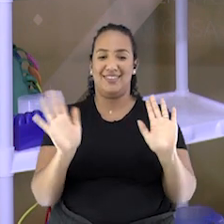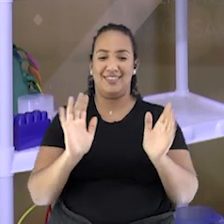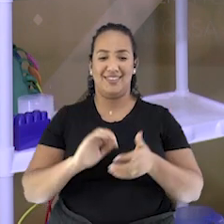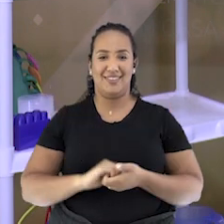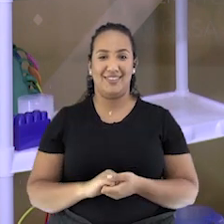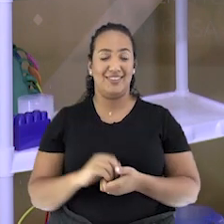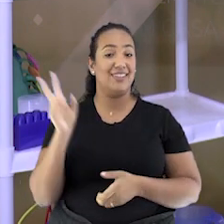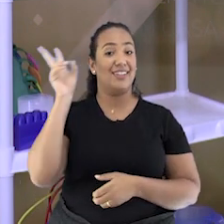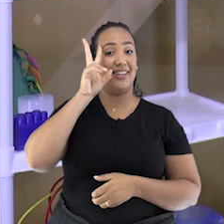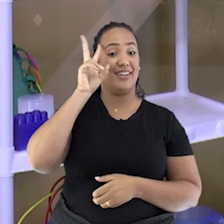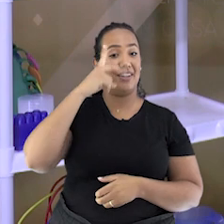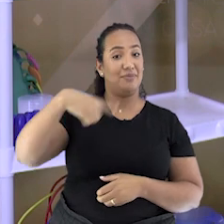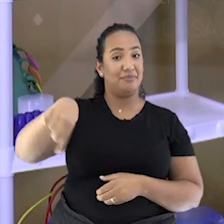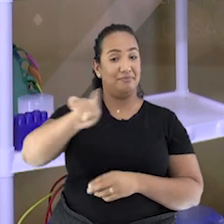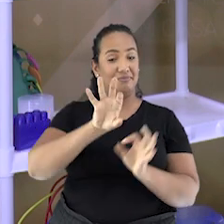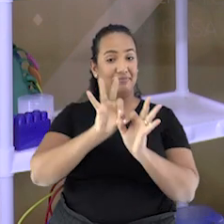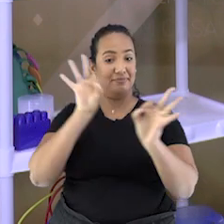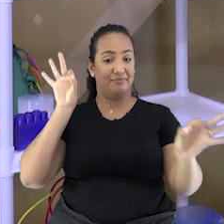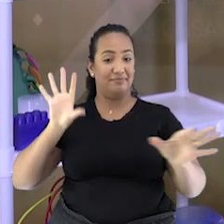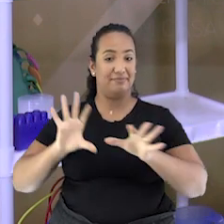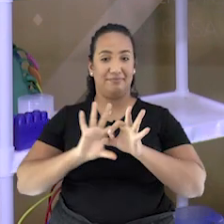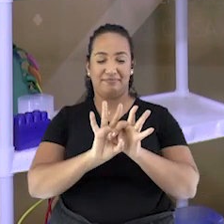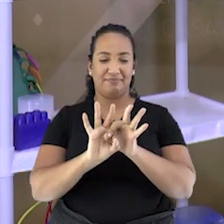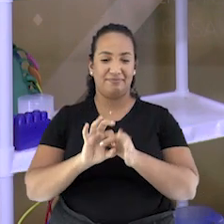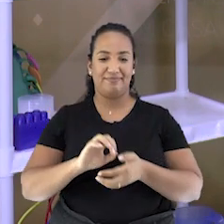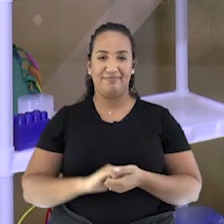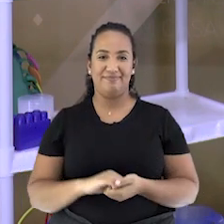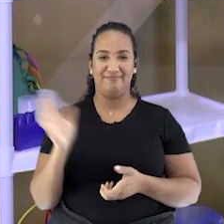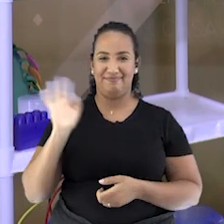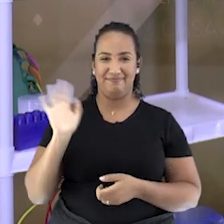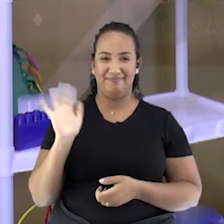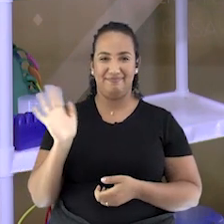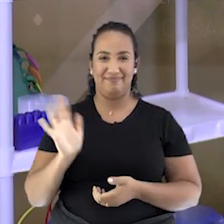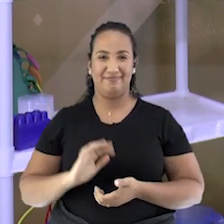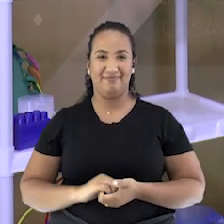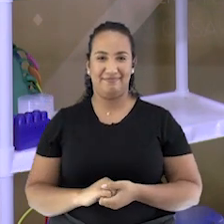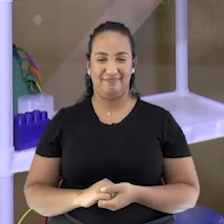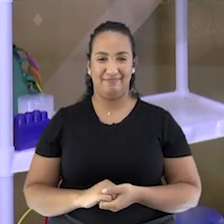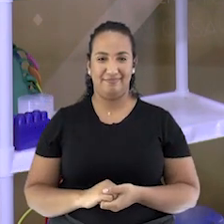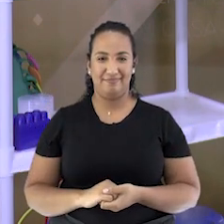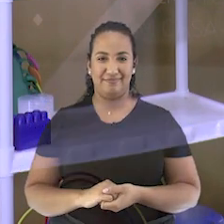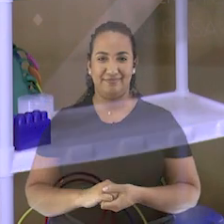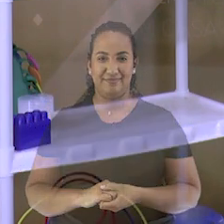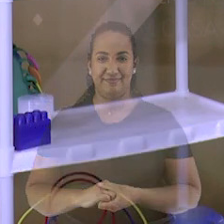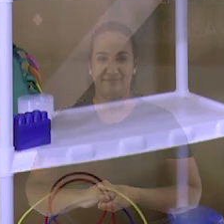E não se esqueçam que mesmo distantes, estamos juntos. Tchau.